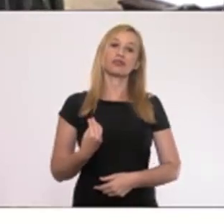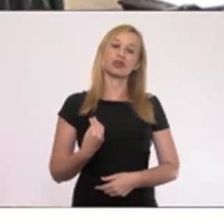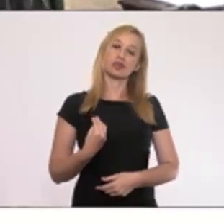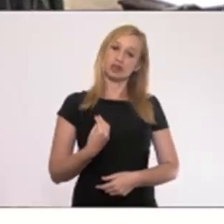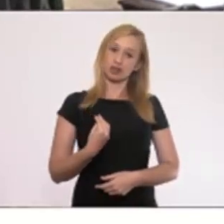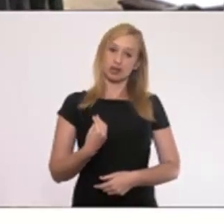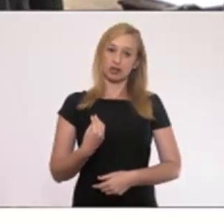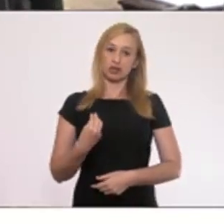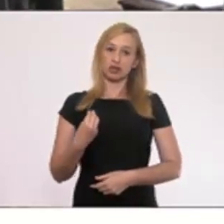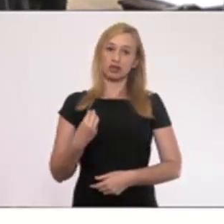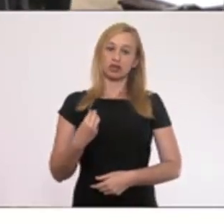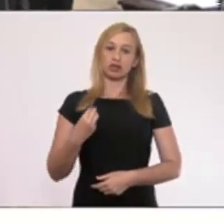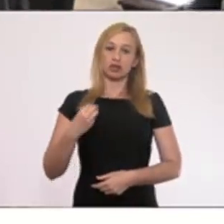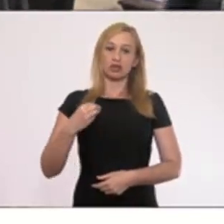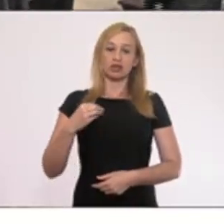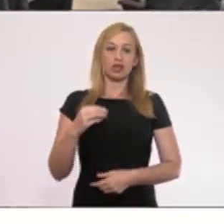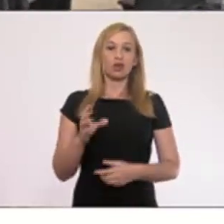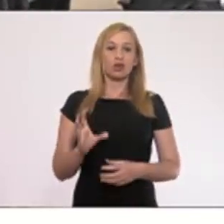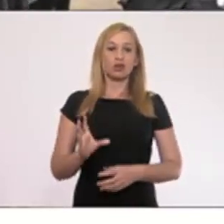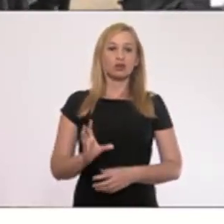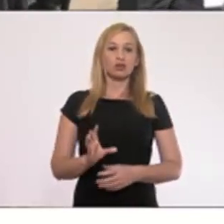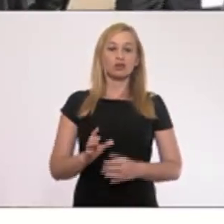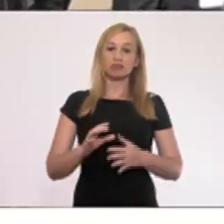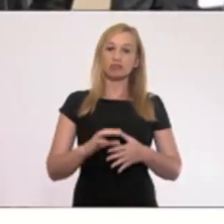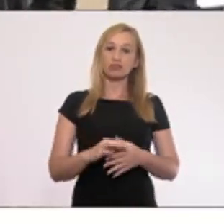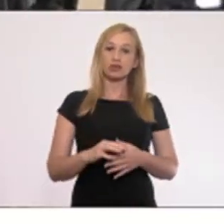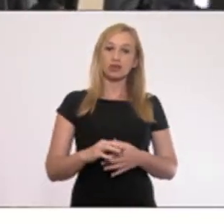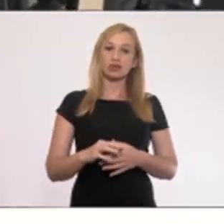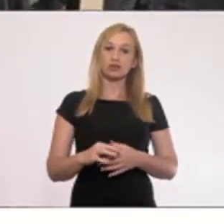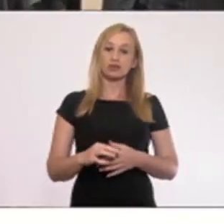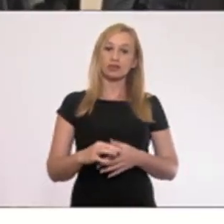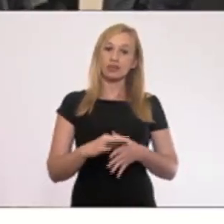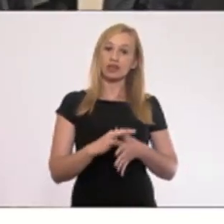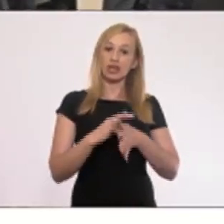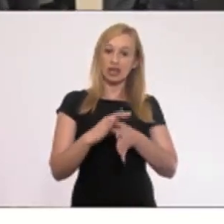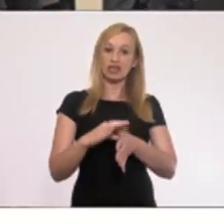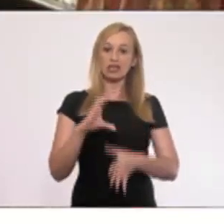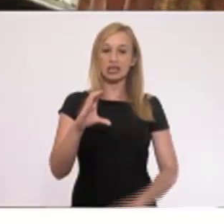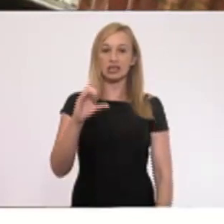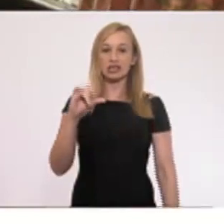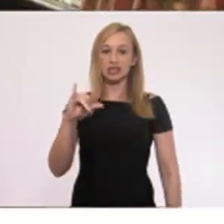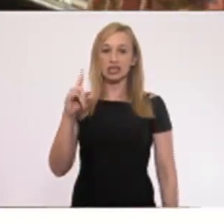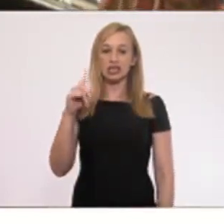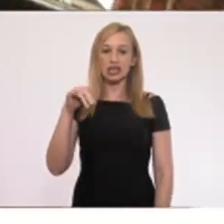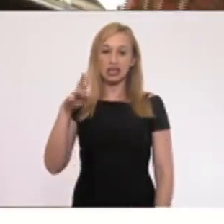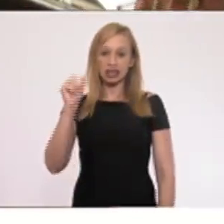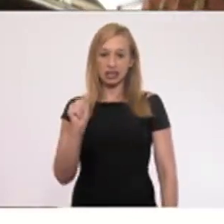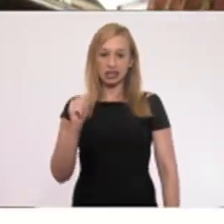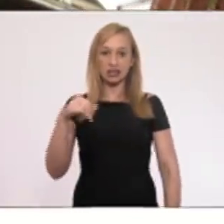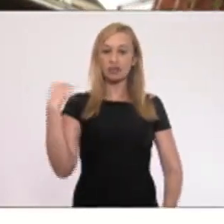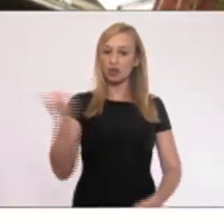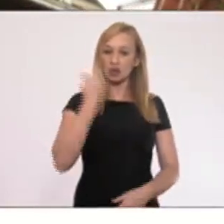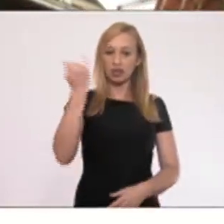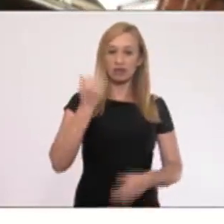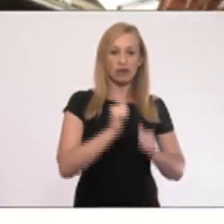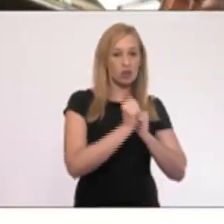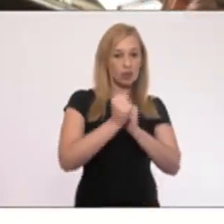também da Lúbia Stanesco, que são lideranças ciganas importantes que vieram acompanhar aqui